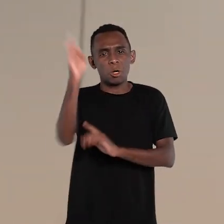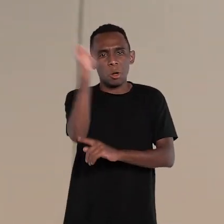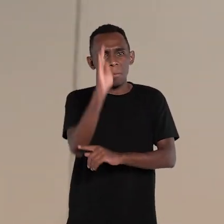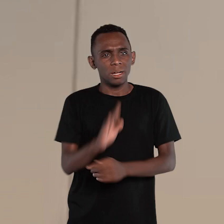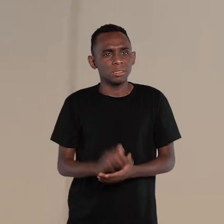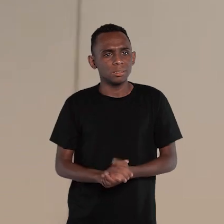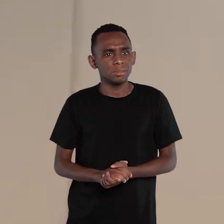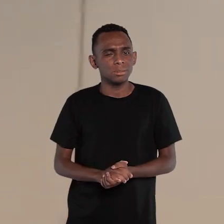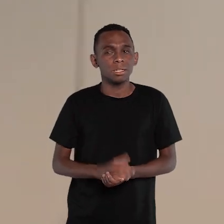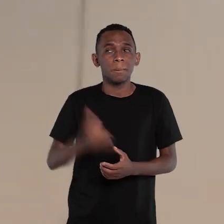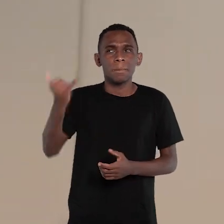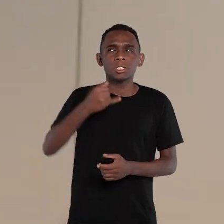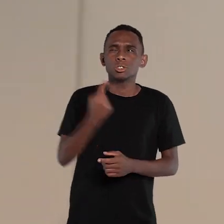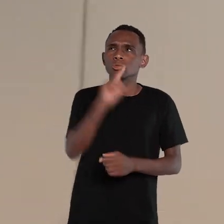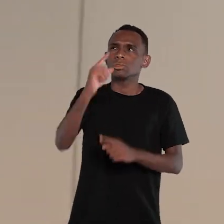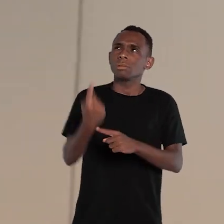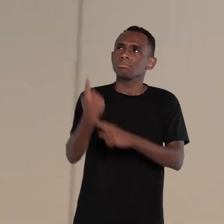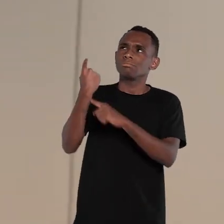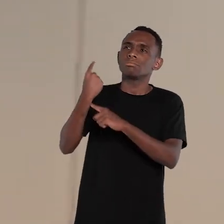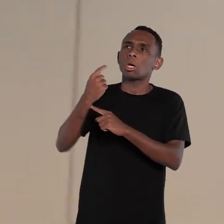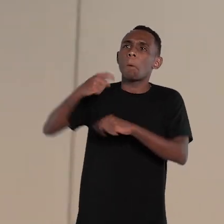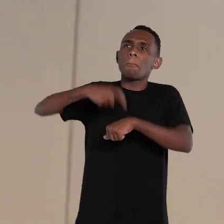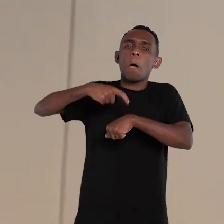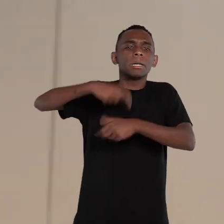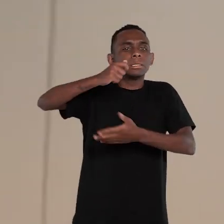brasileiro, me disse uma vez que quando ele